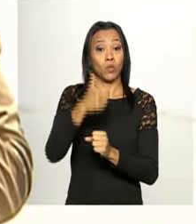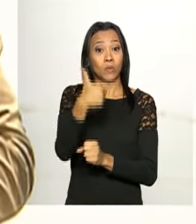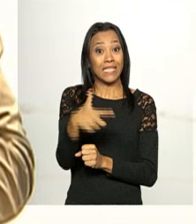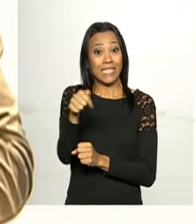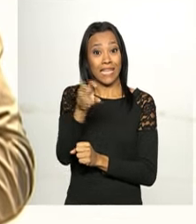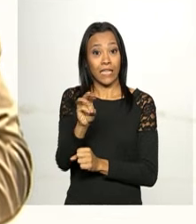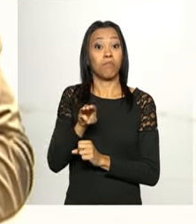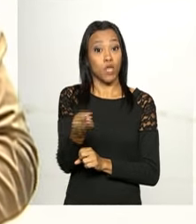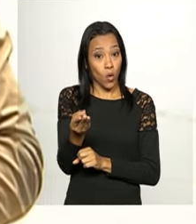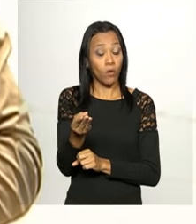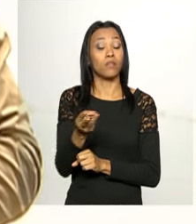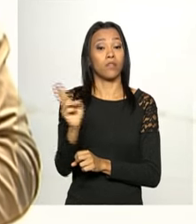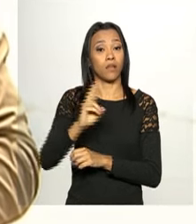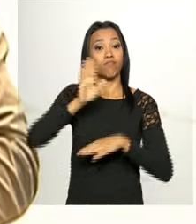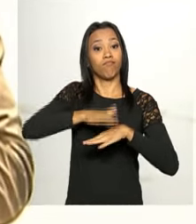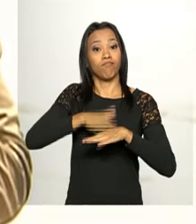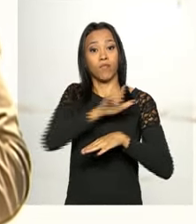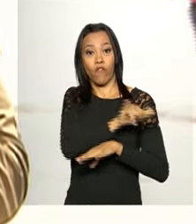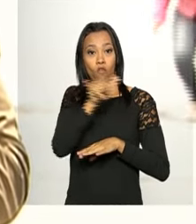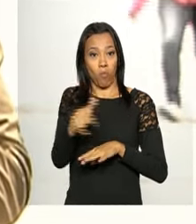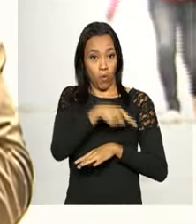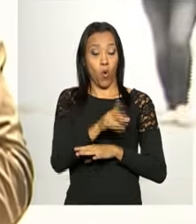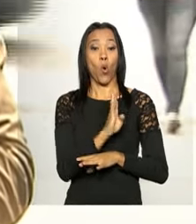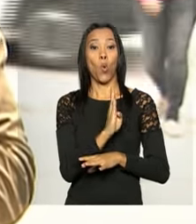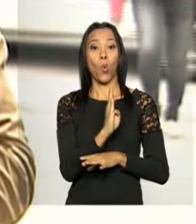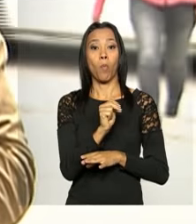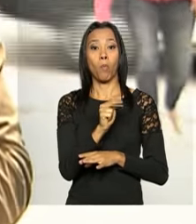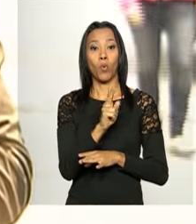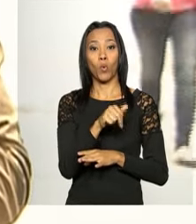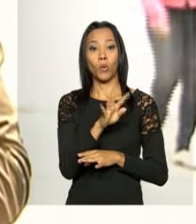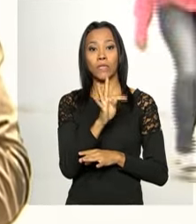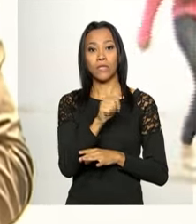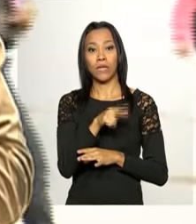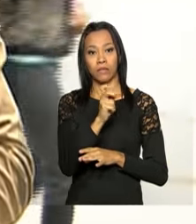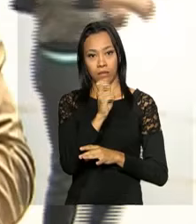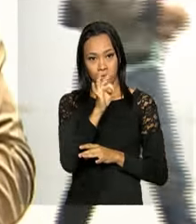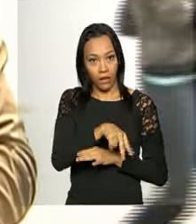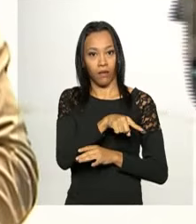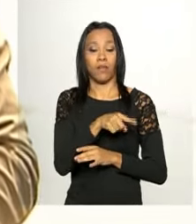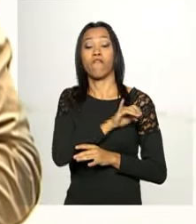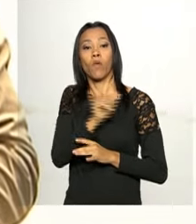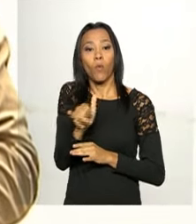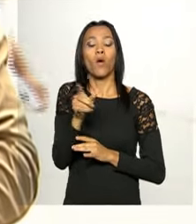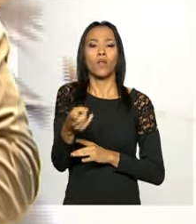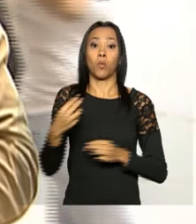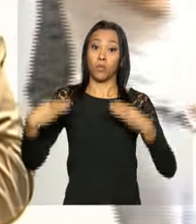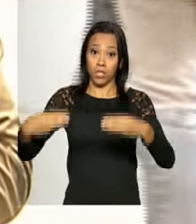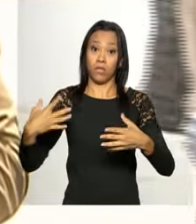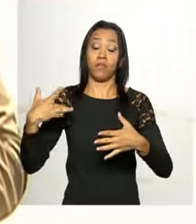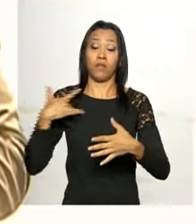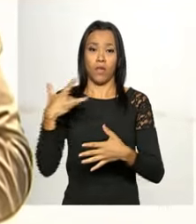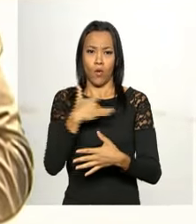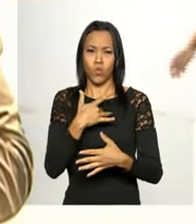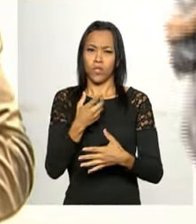segundo informações do Instituto Butantã, nessa parceria que vai ser assinada hoje aqui em São Paulo, o Ministério da Saúde vai garantir